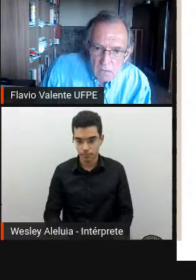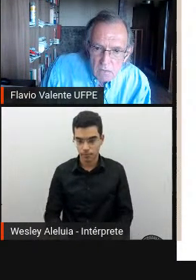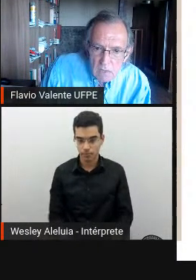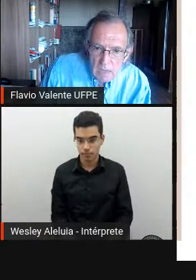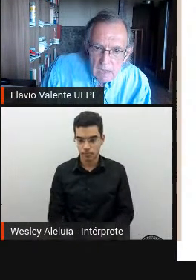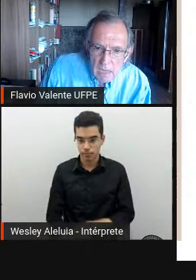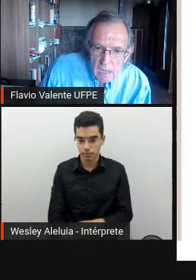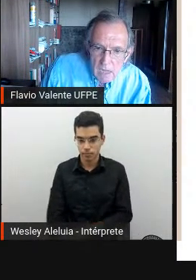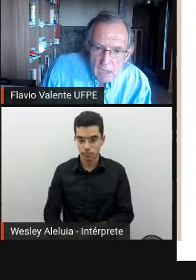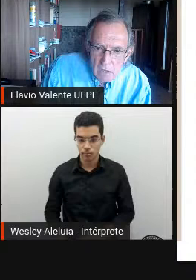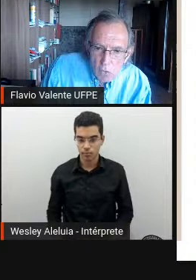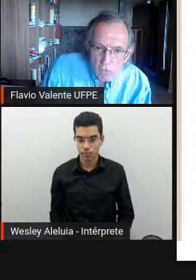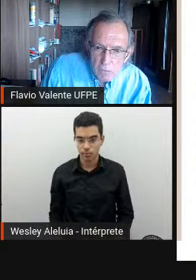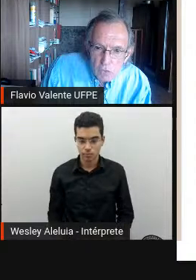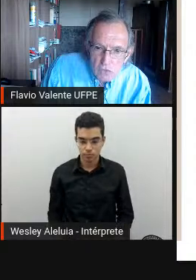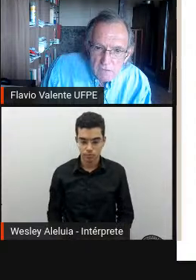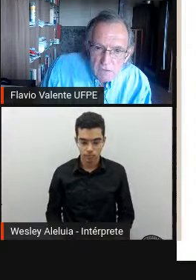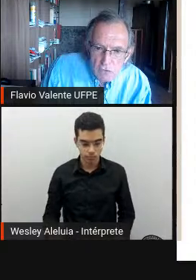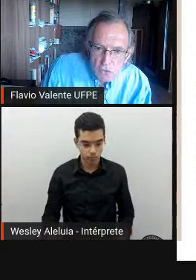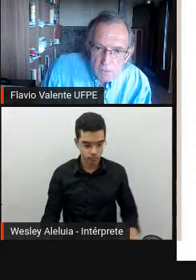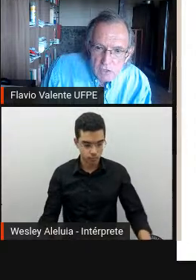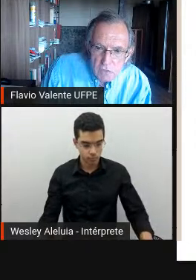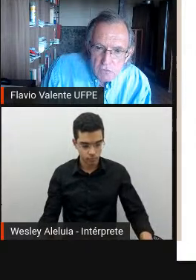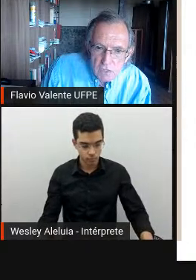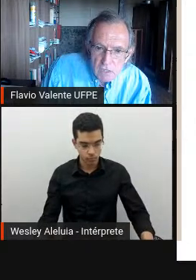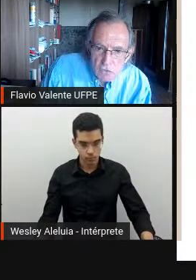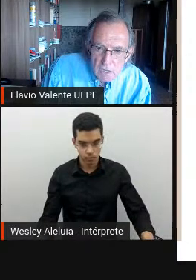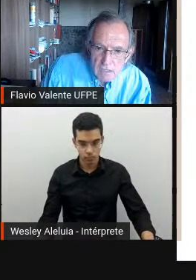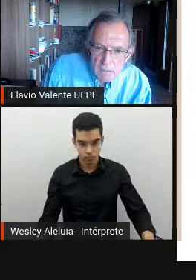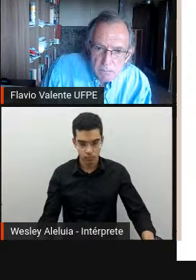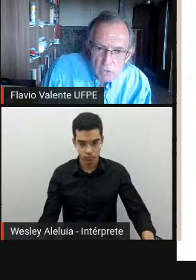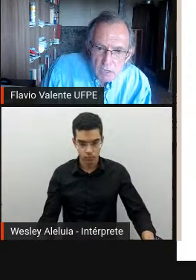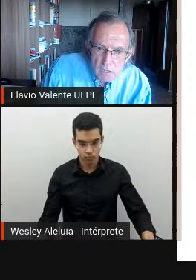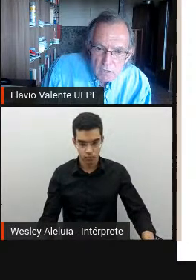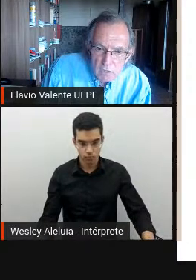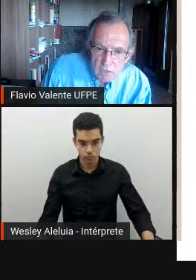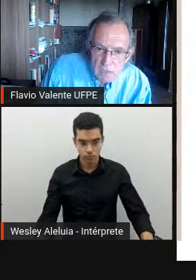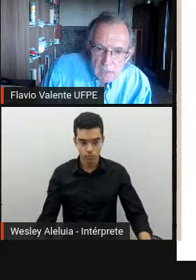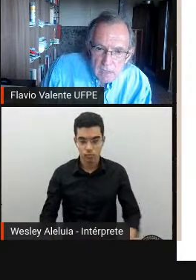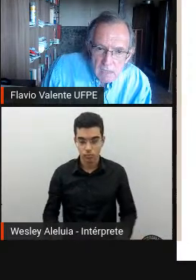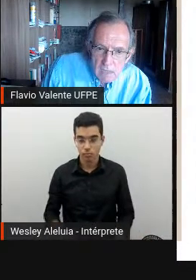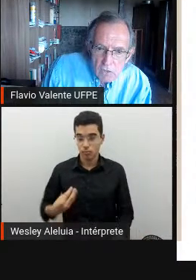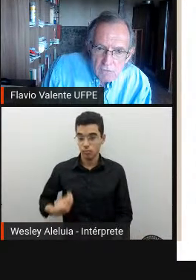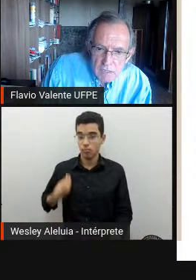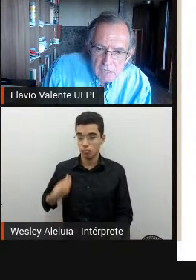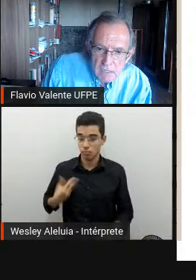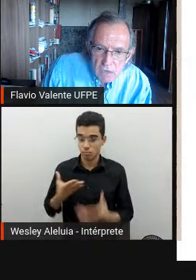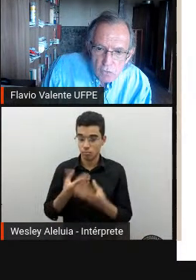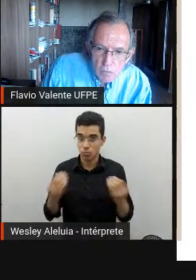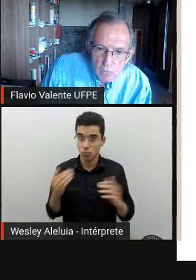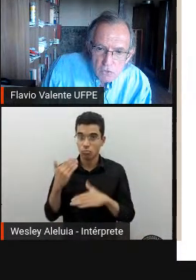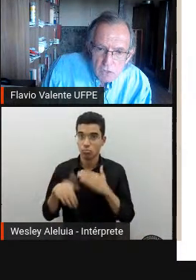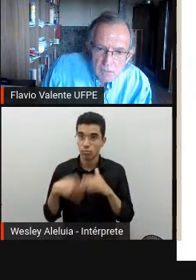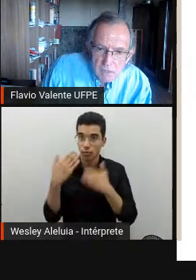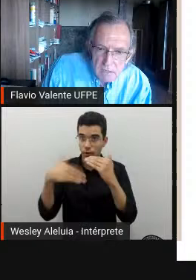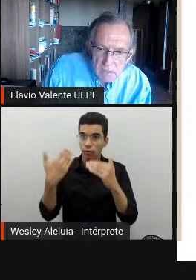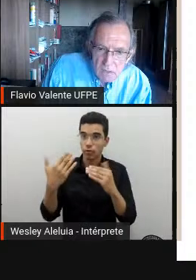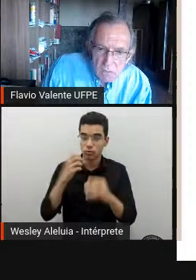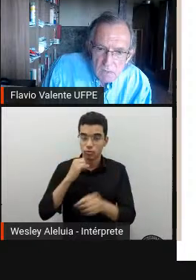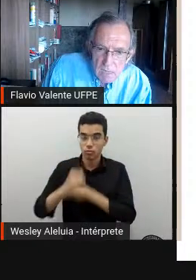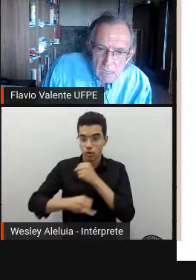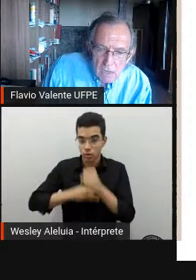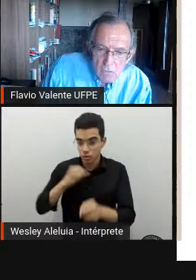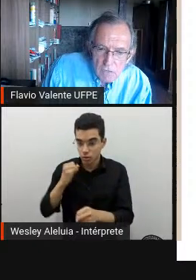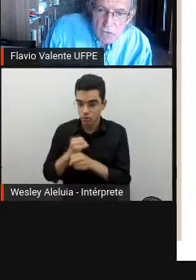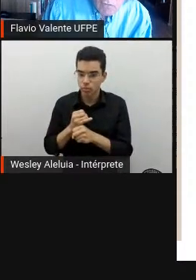que houve muitos avanços normativos internacionais importantes. Em 96, a Cúpula Mundial da